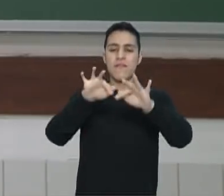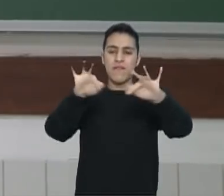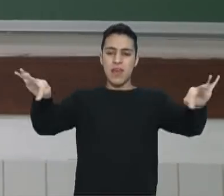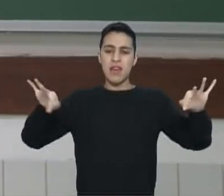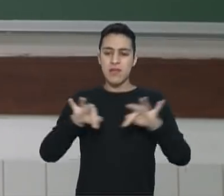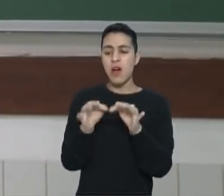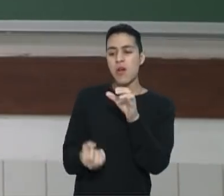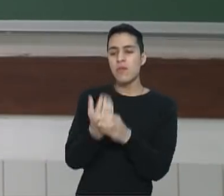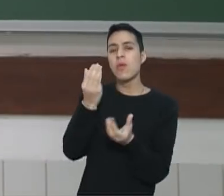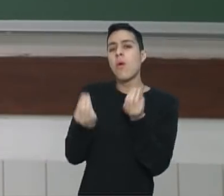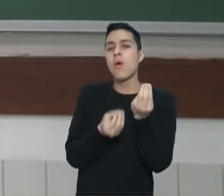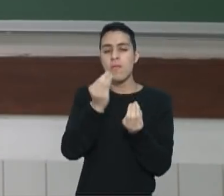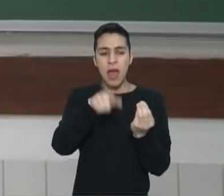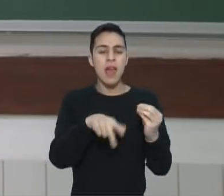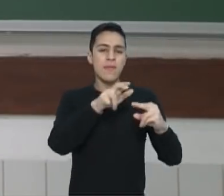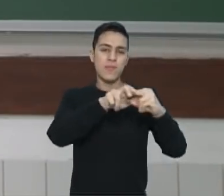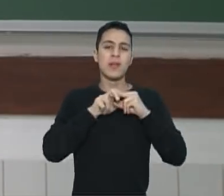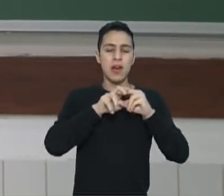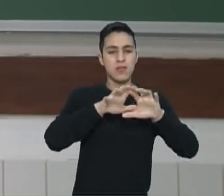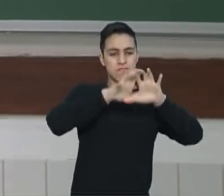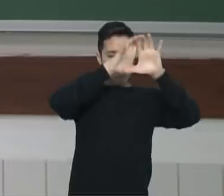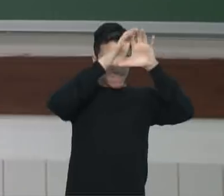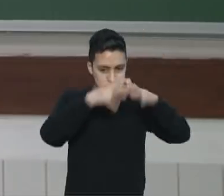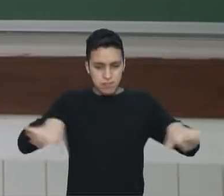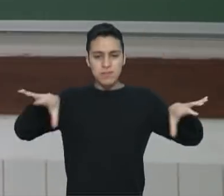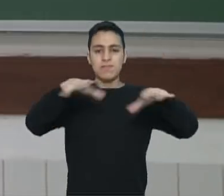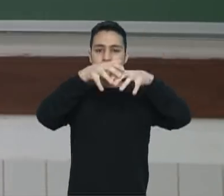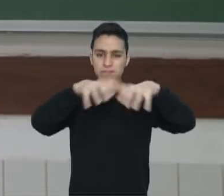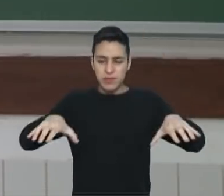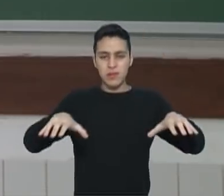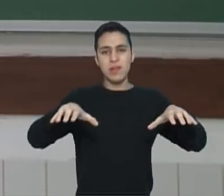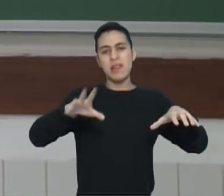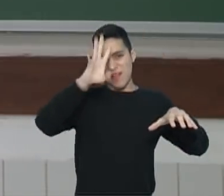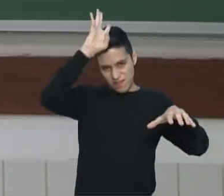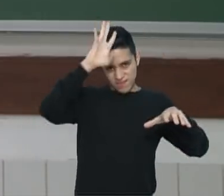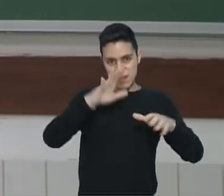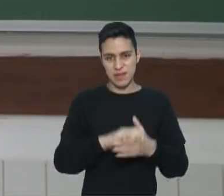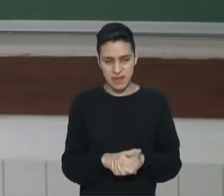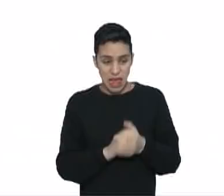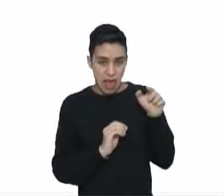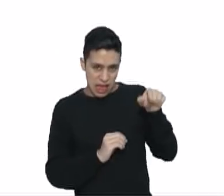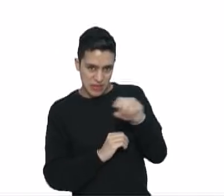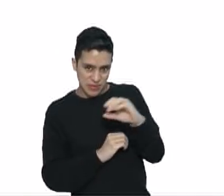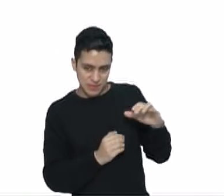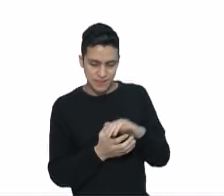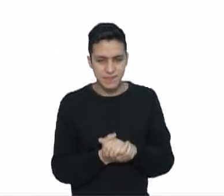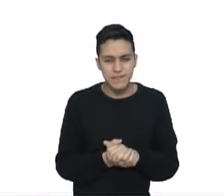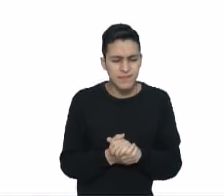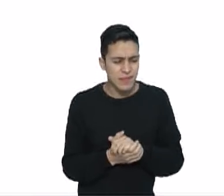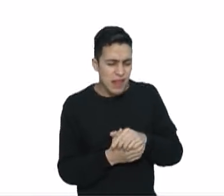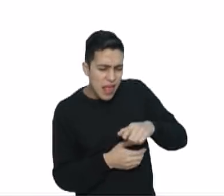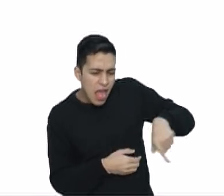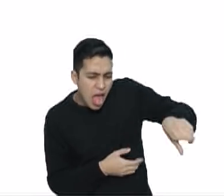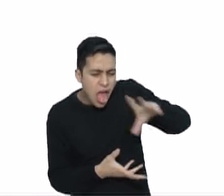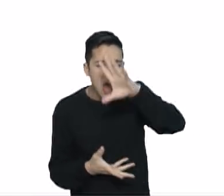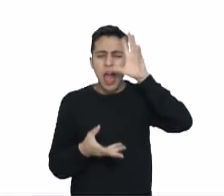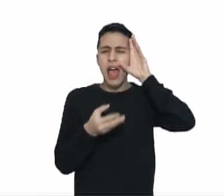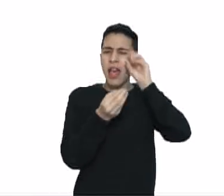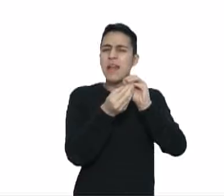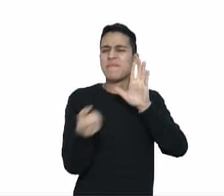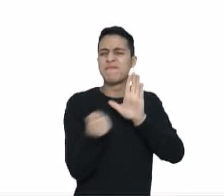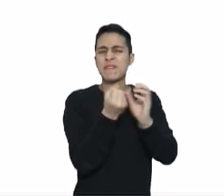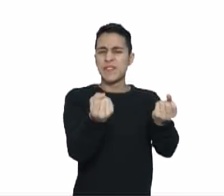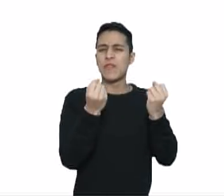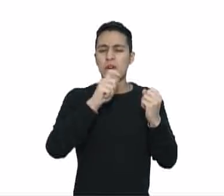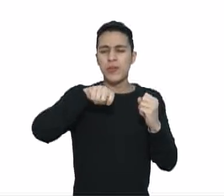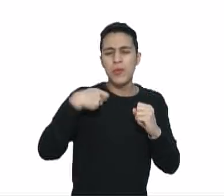forma após a desagregação do Império Romano do Ocidente. São a partir dessas construções que a gente terá os traços mais marcantes da